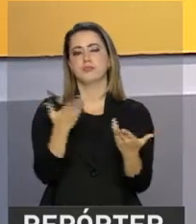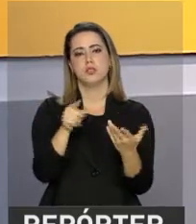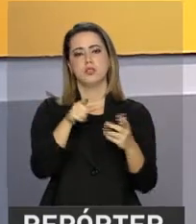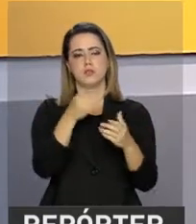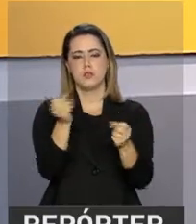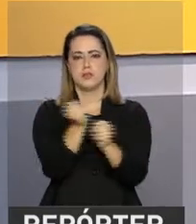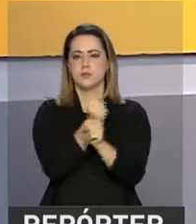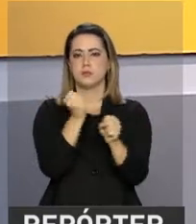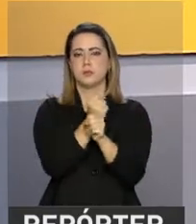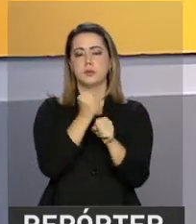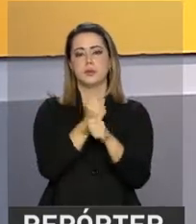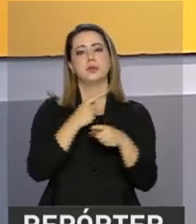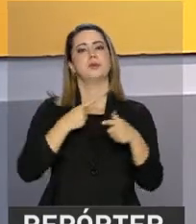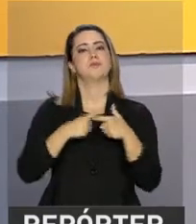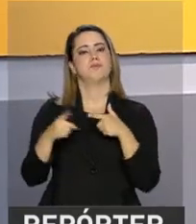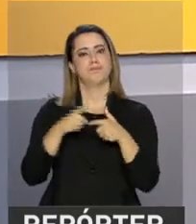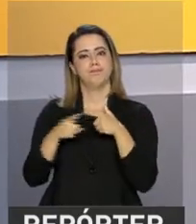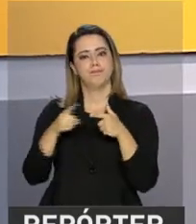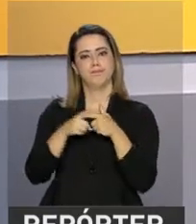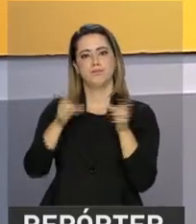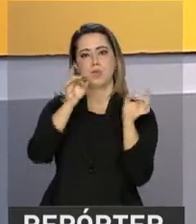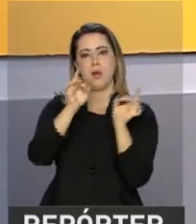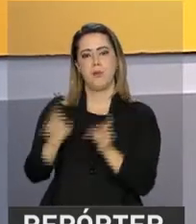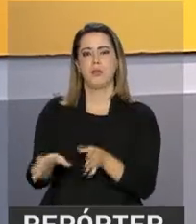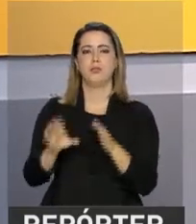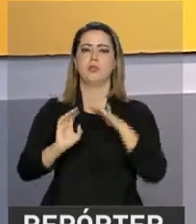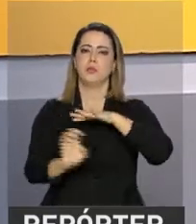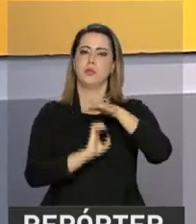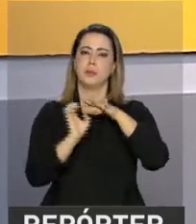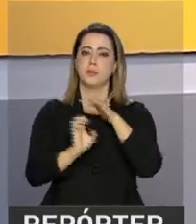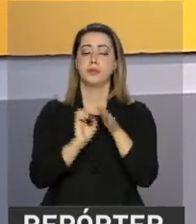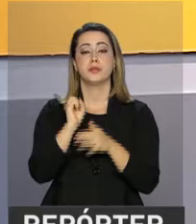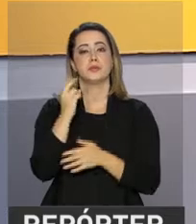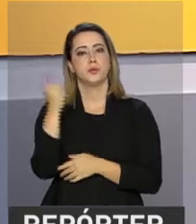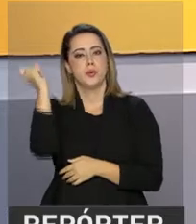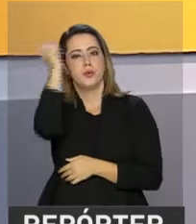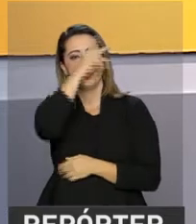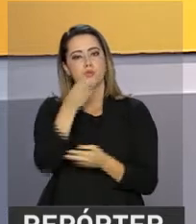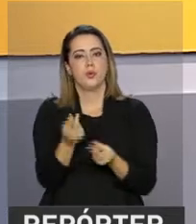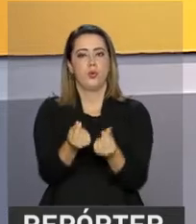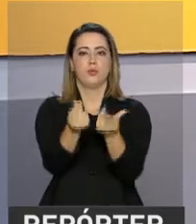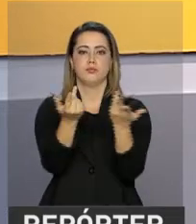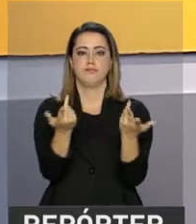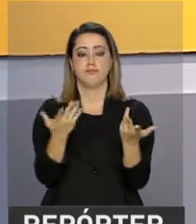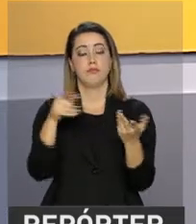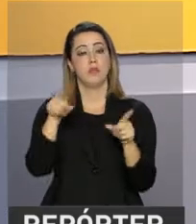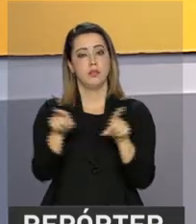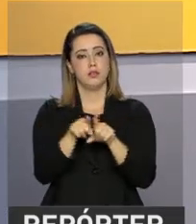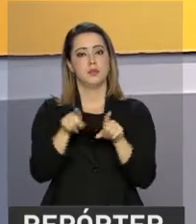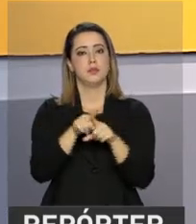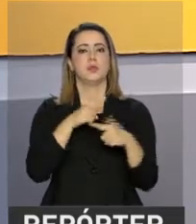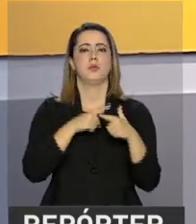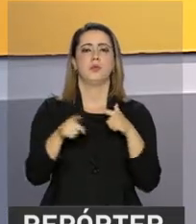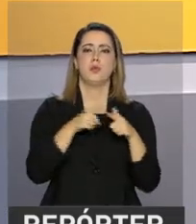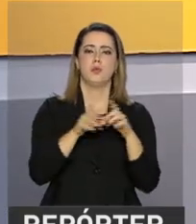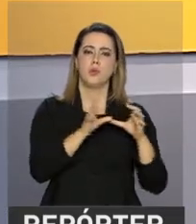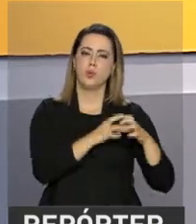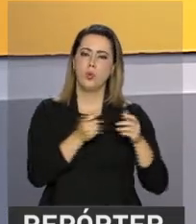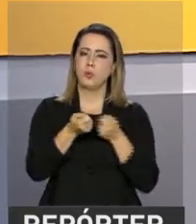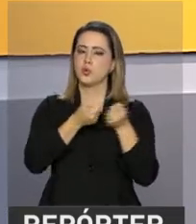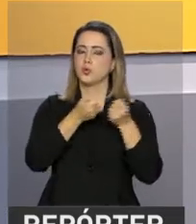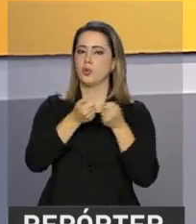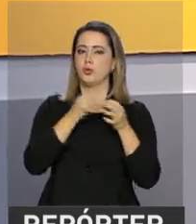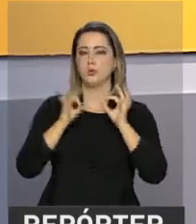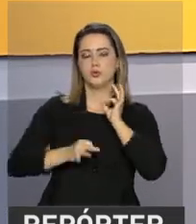todas paradas por problemas técnicos, abandono por empresas contratadas e dificuldades orçamentárias, além de impedimentos com órgãos de